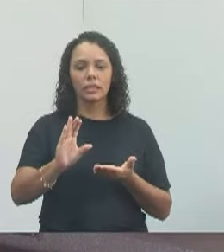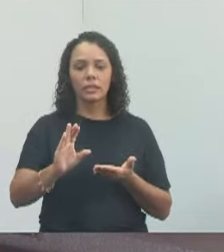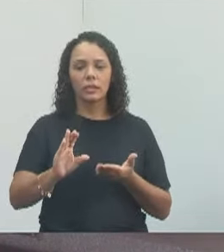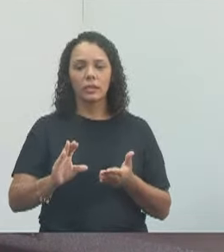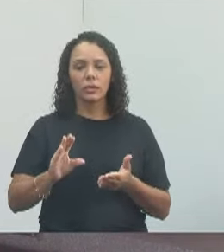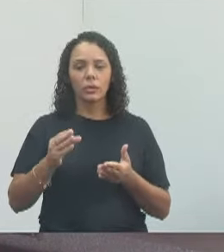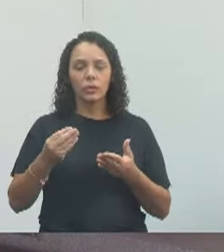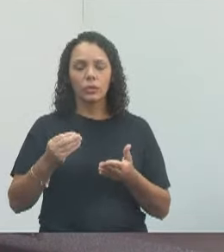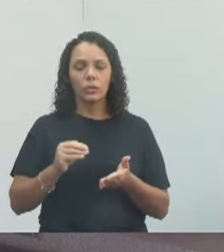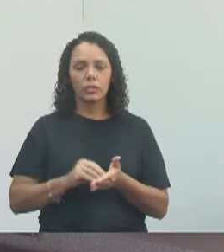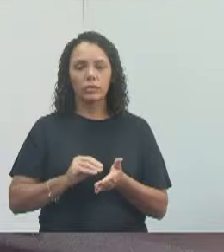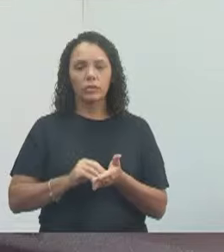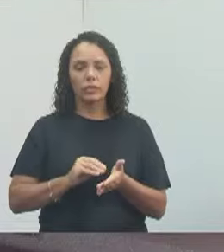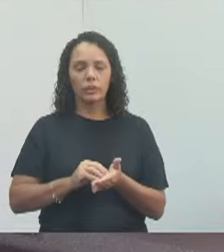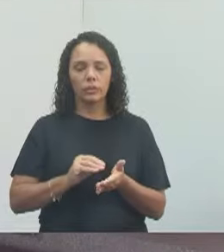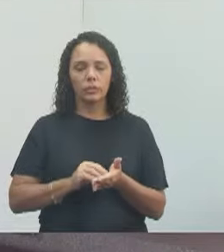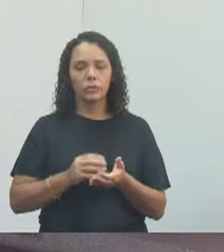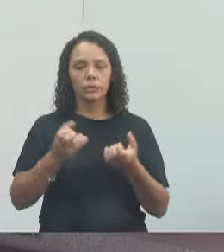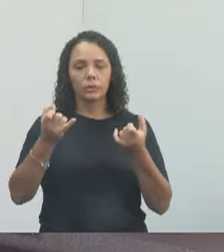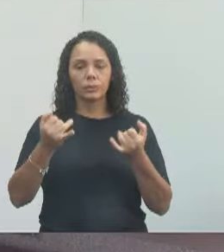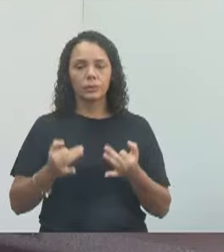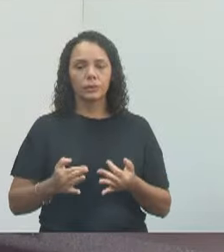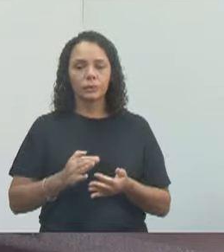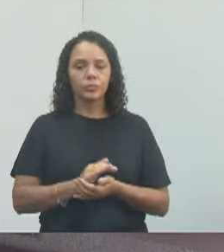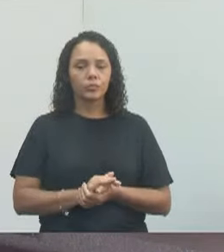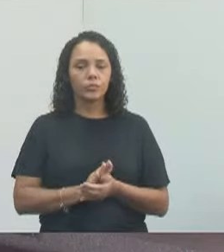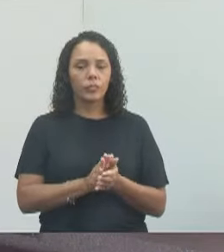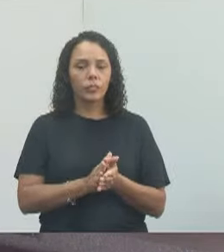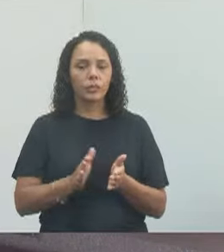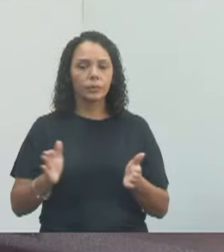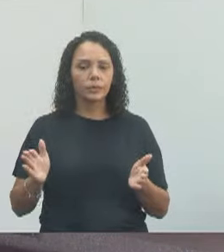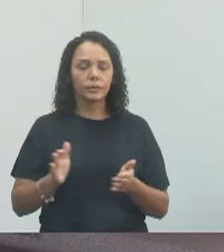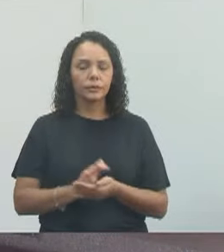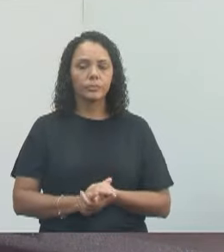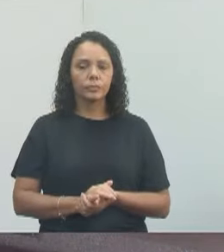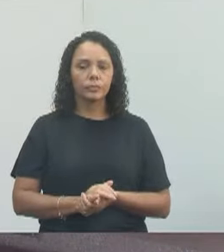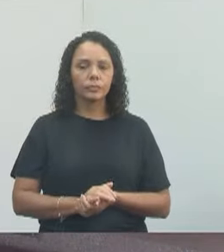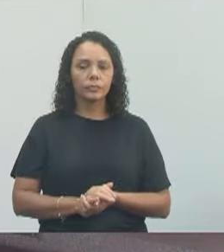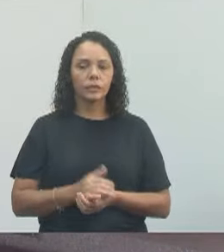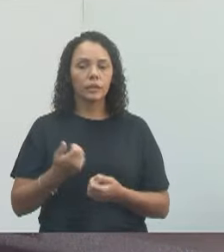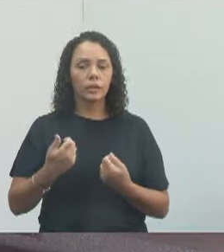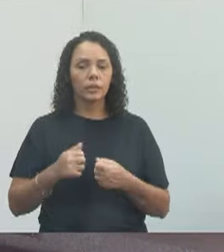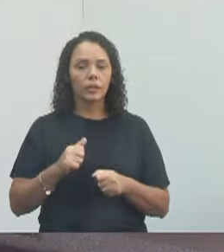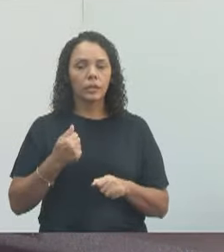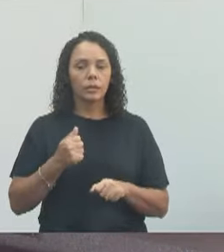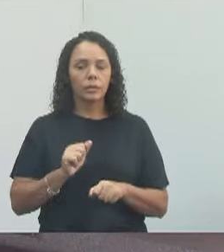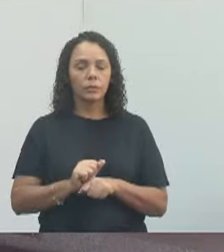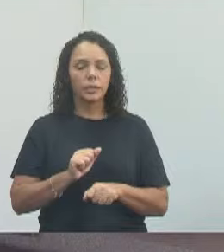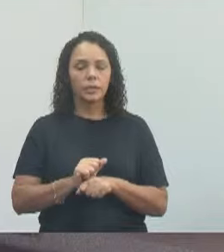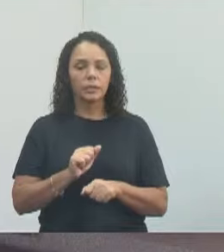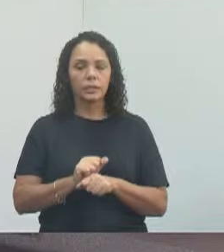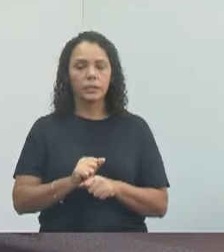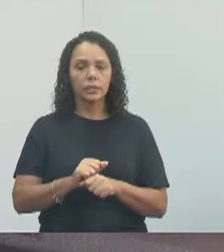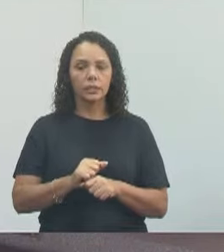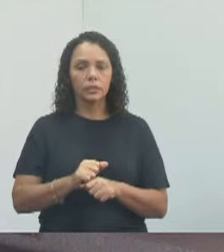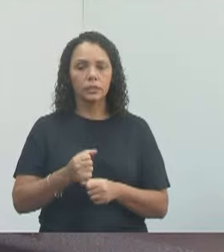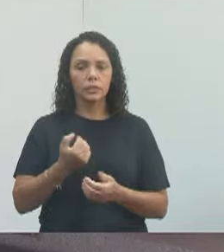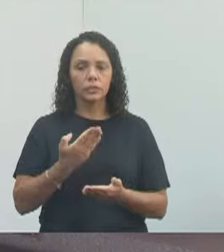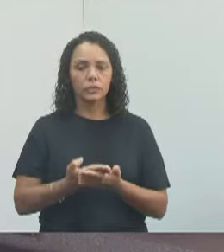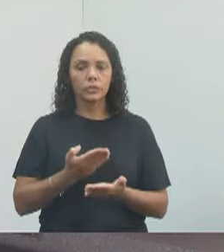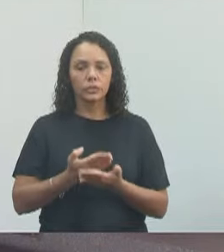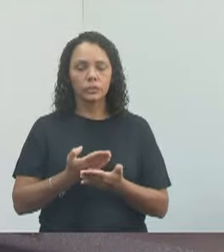prazo repasse referente ao loua 2024 dependerão da análise técnica do plano plano de trabalho a